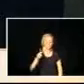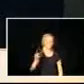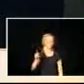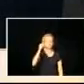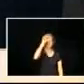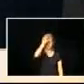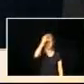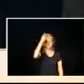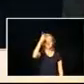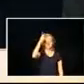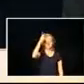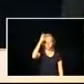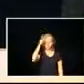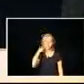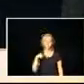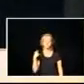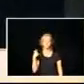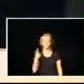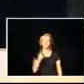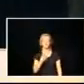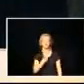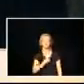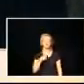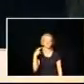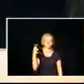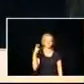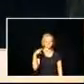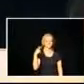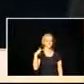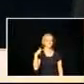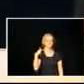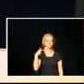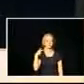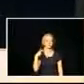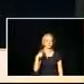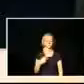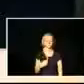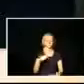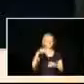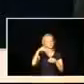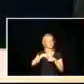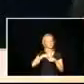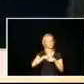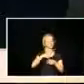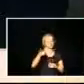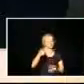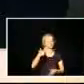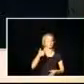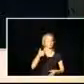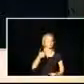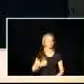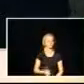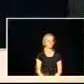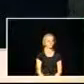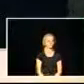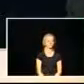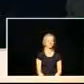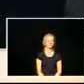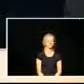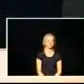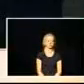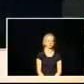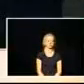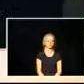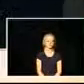nós, vereadores, 19 vereadores, são favoráveis. E eu falei para ele, ó, pode confirmar lá